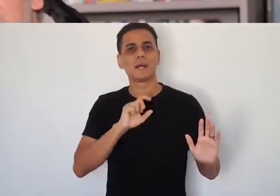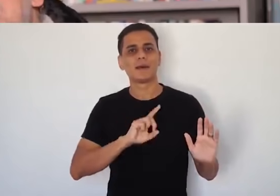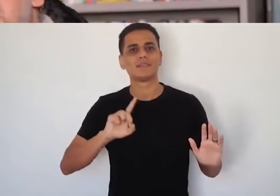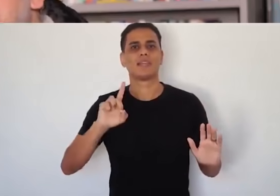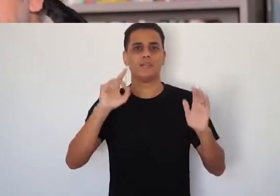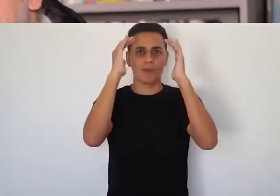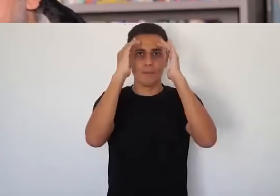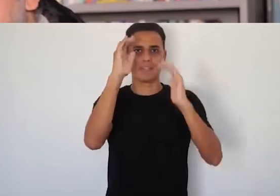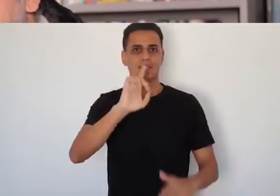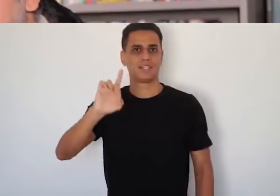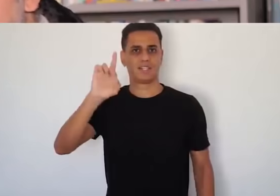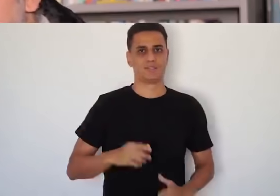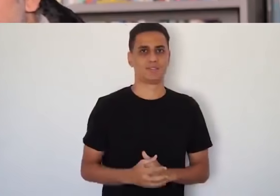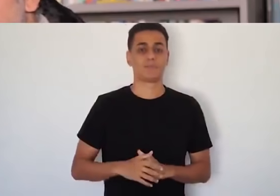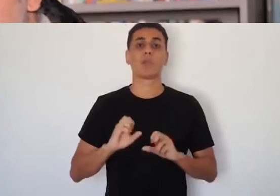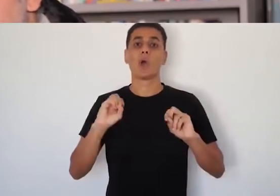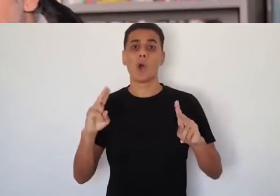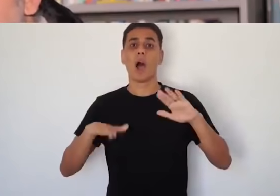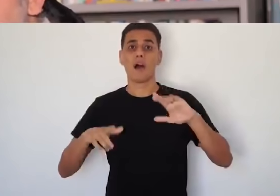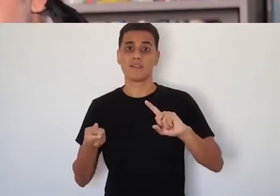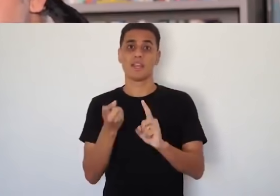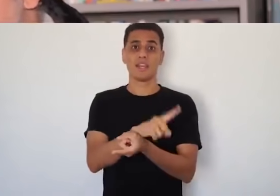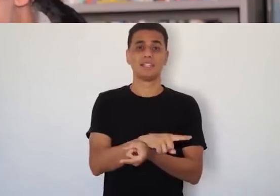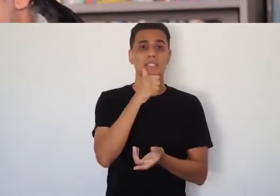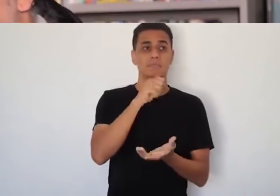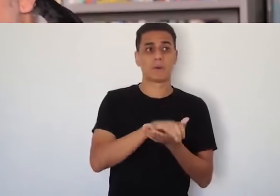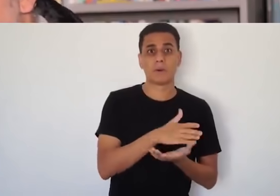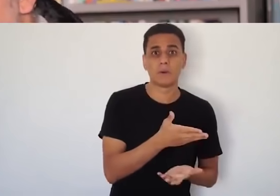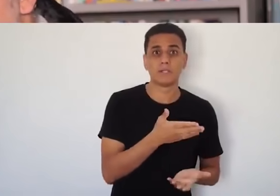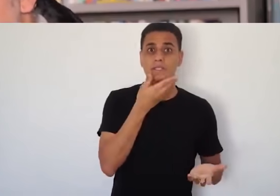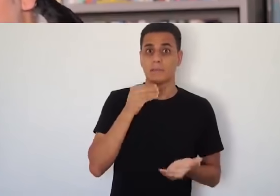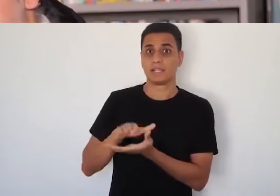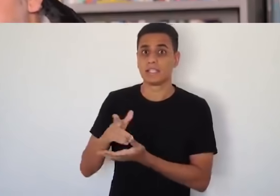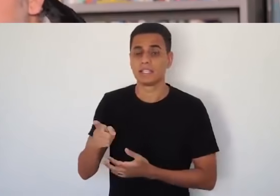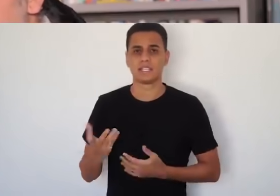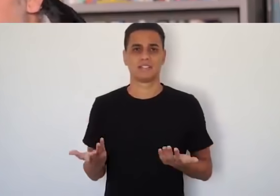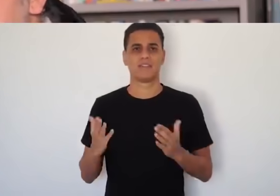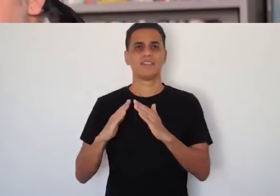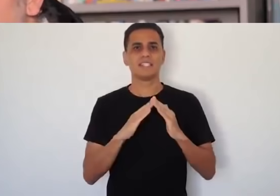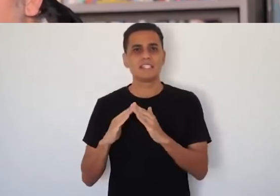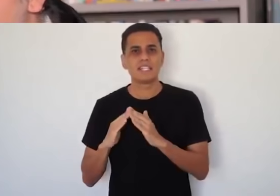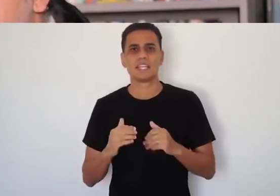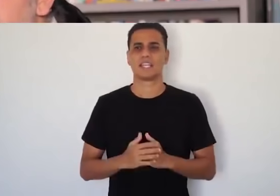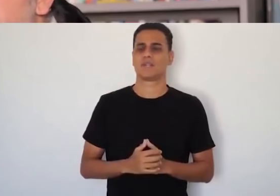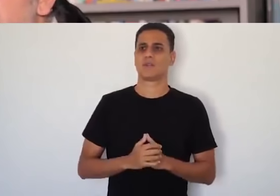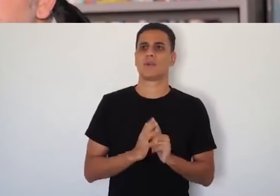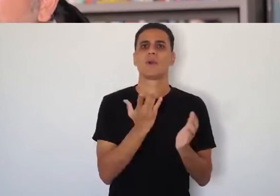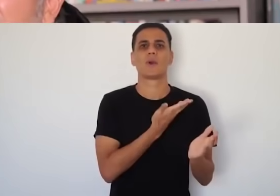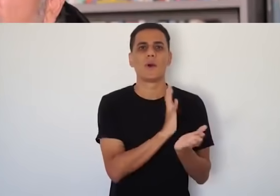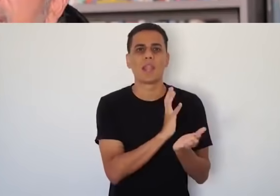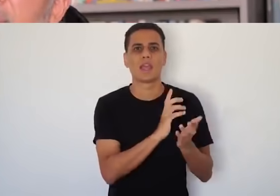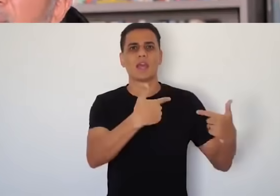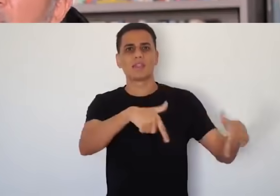possamos nos arrepender, de tal maneira que nós possamos realmente pedir perdão a Deus e dizer: Deus, eu quero viver